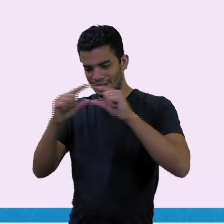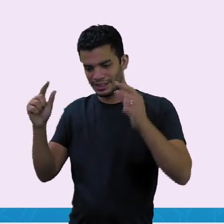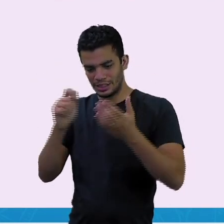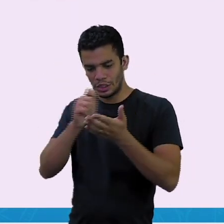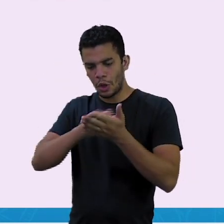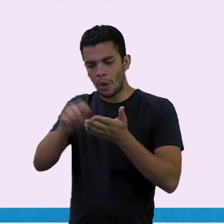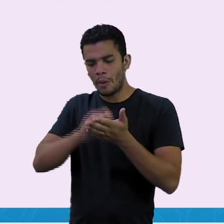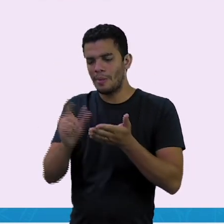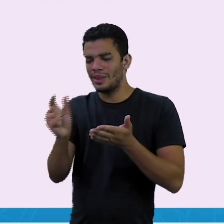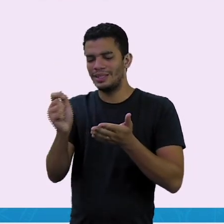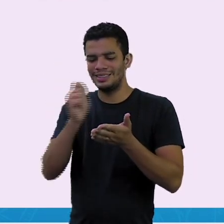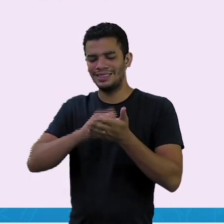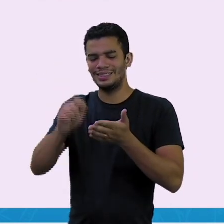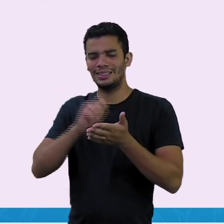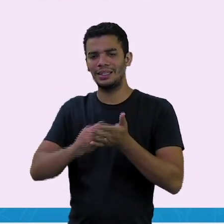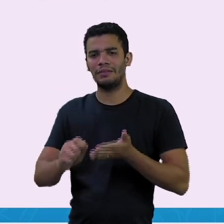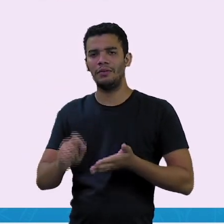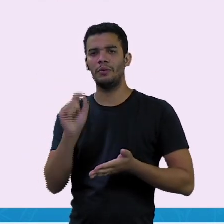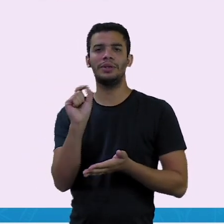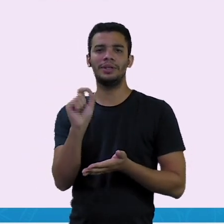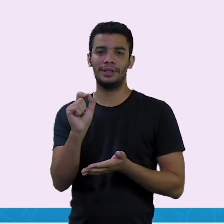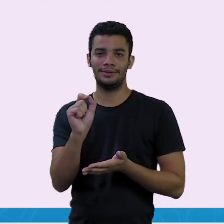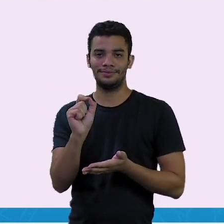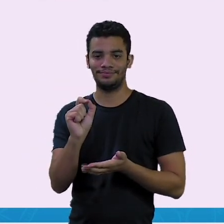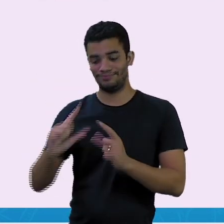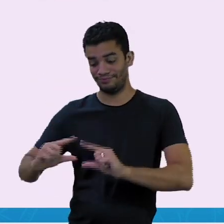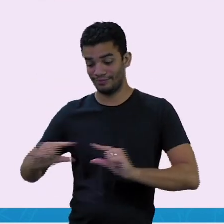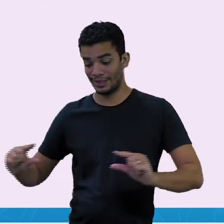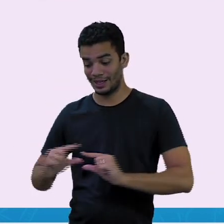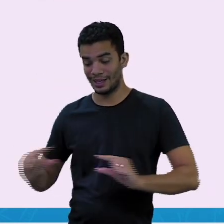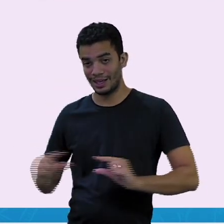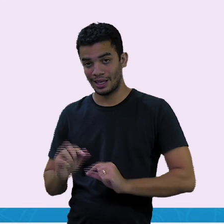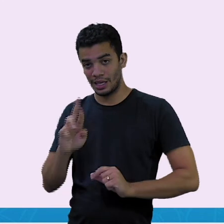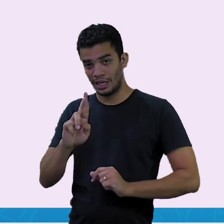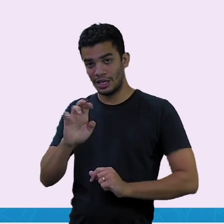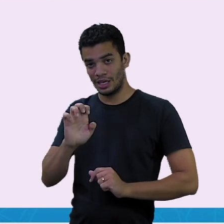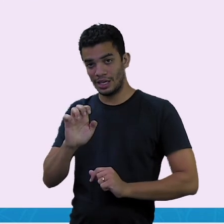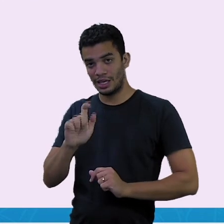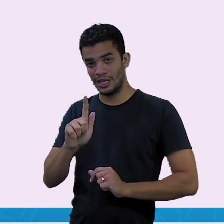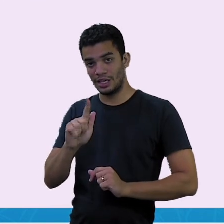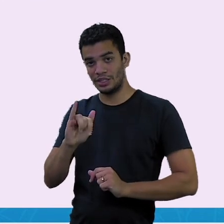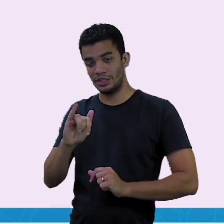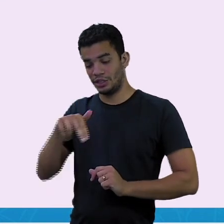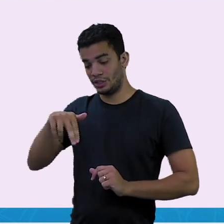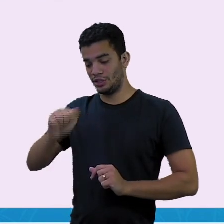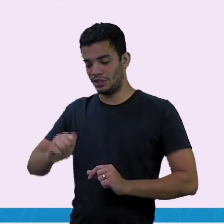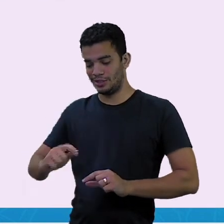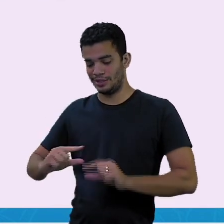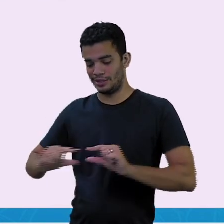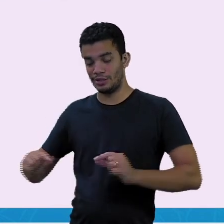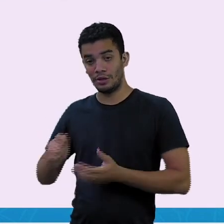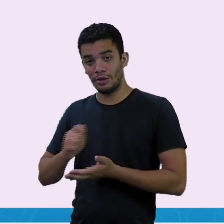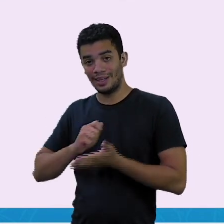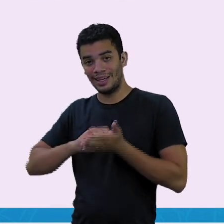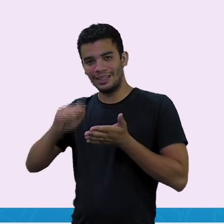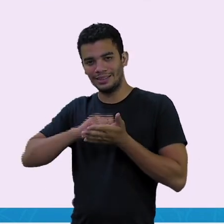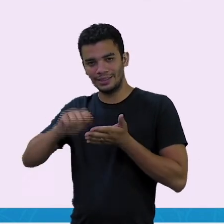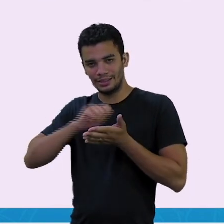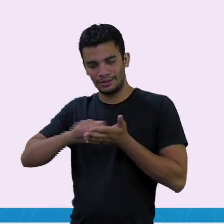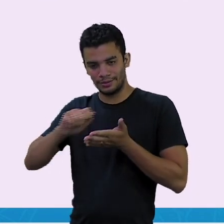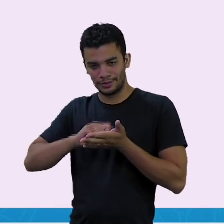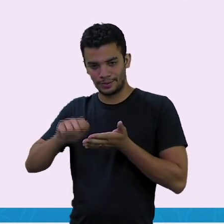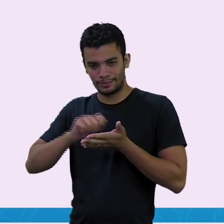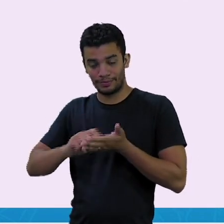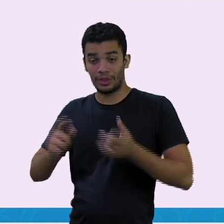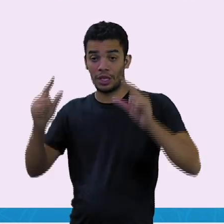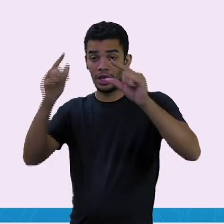escrito por Regina, não é mesmo? Regina será o remetente desse bilhete, quem o escreveu. E